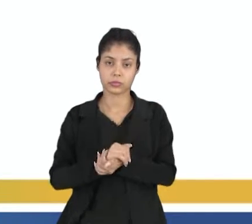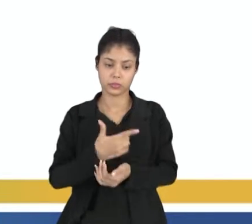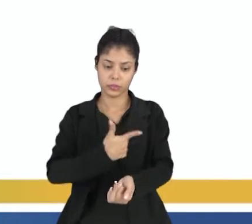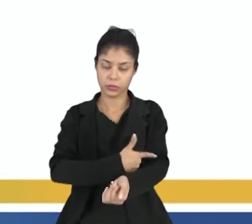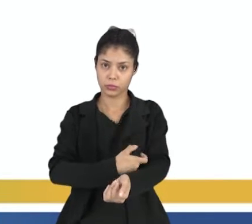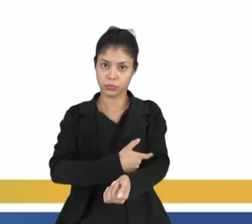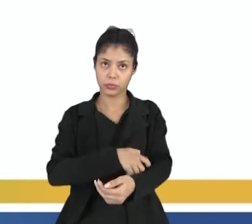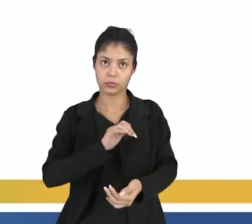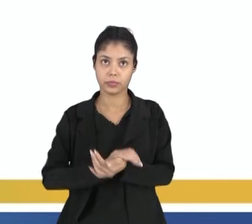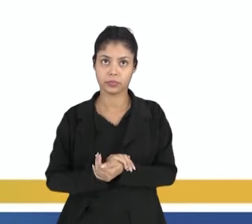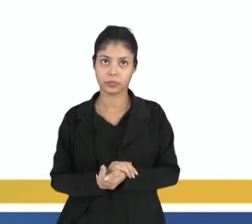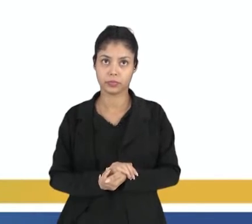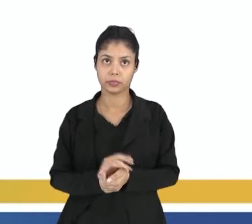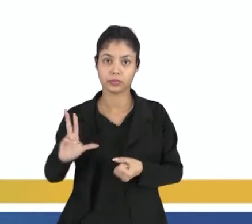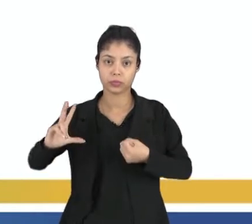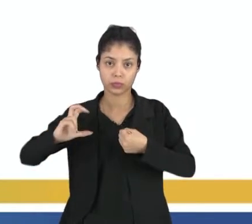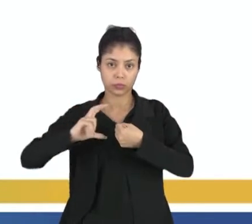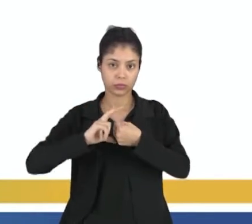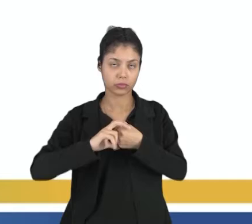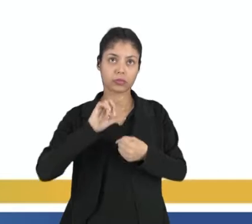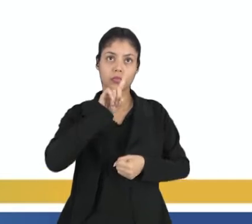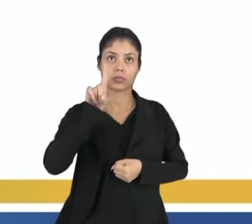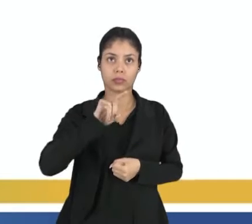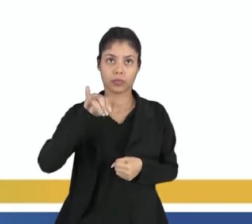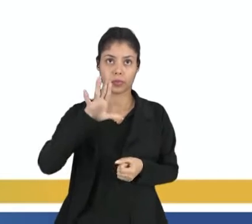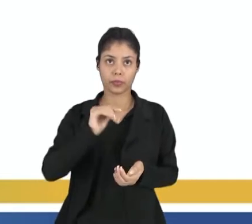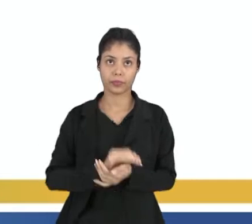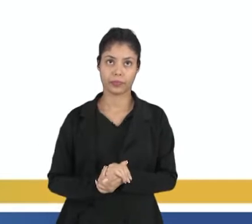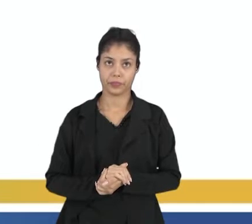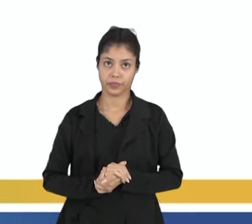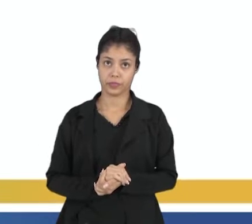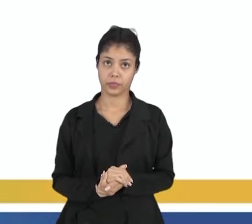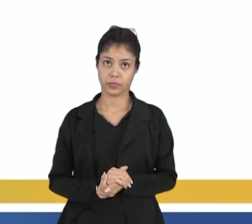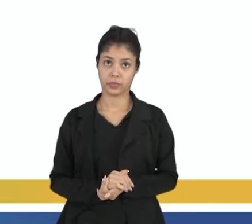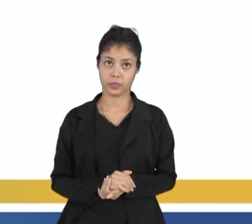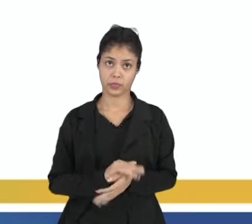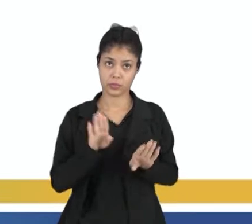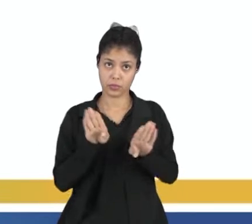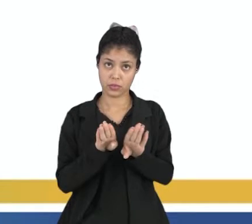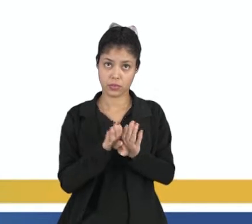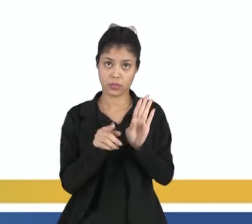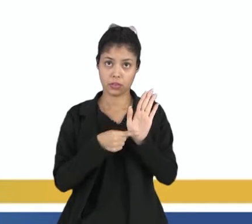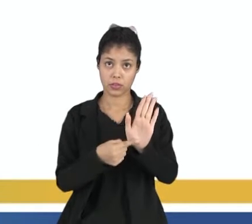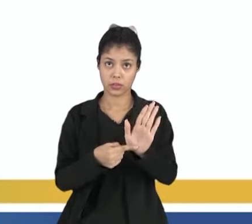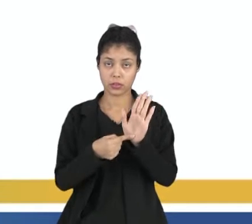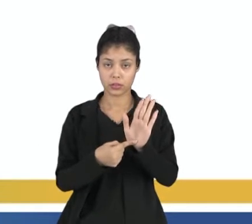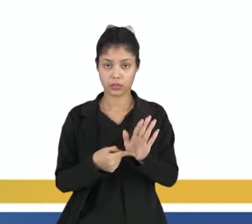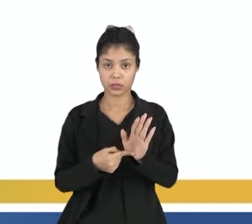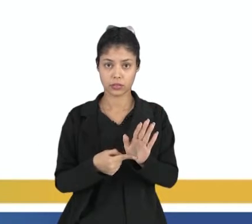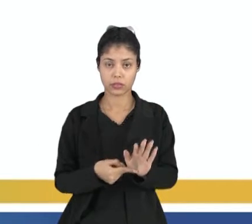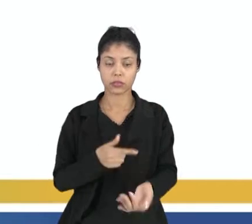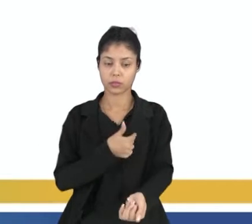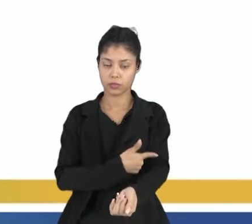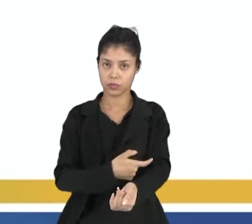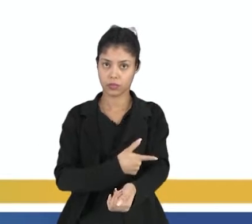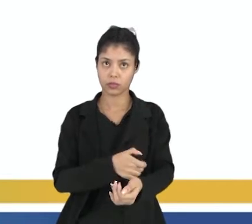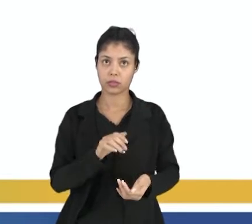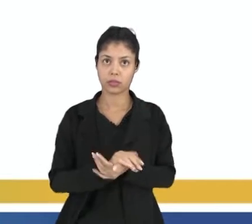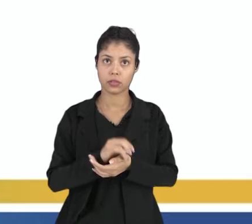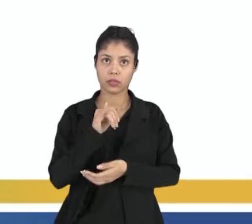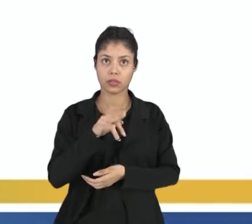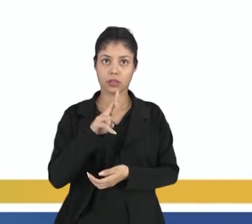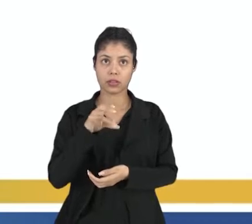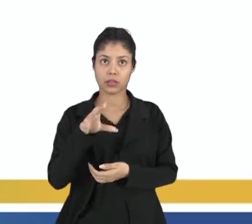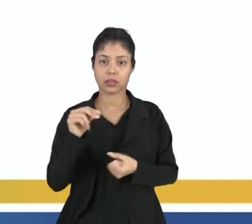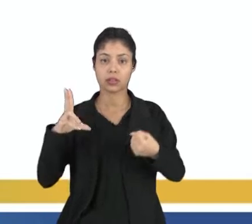e sobre o vírus Zika, né? Recomendação. Candidatos à doação de sangue